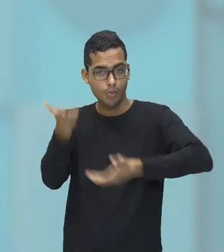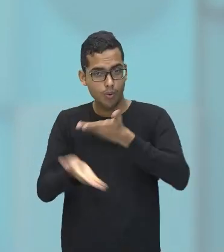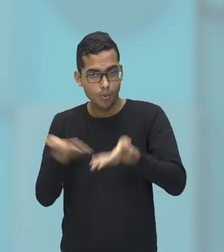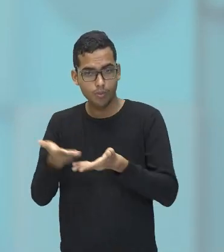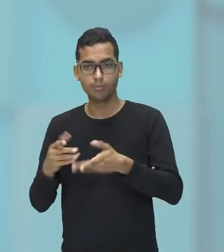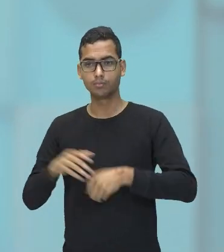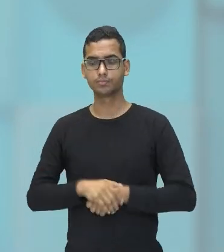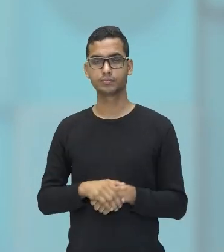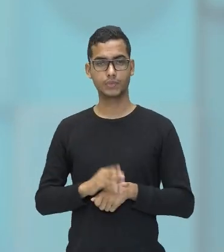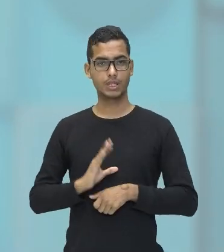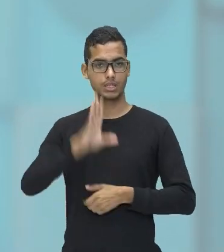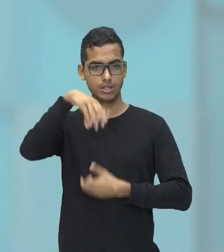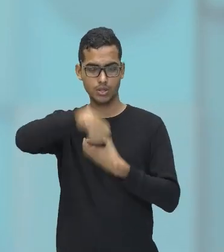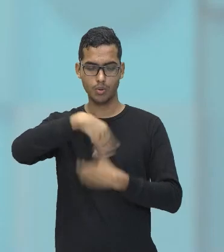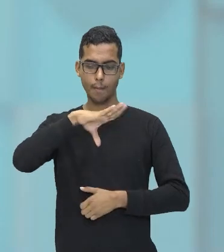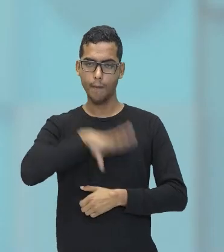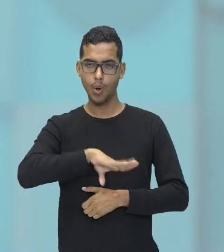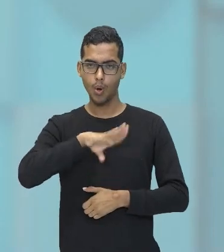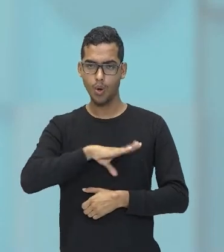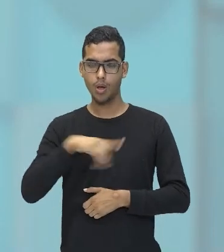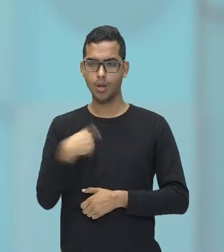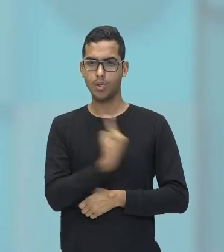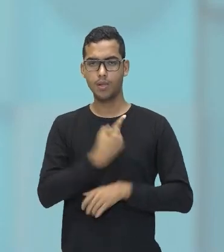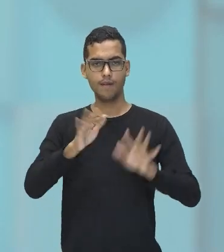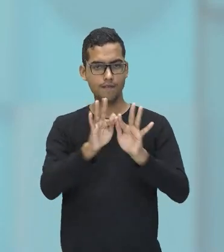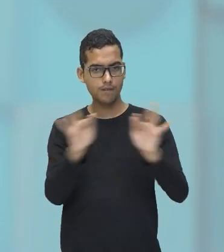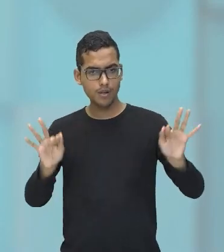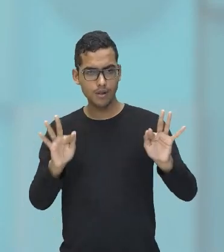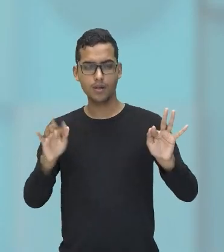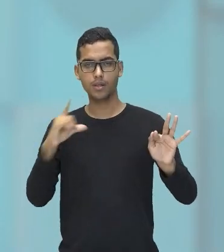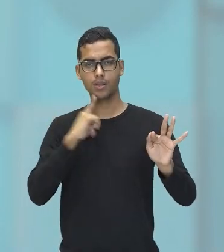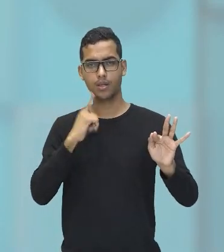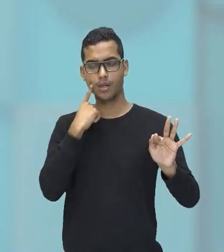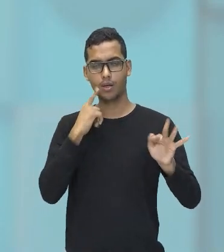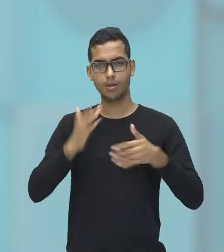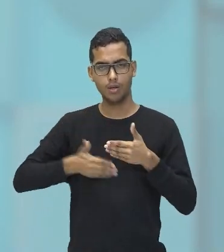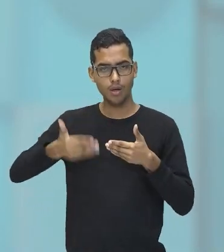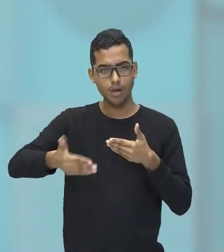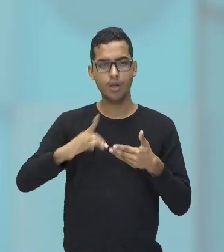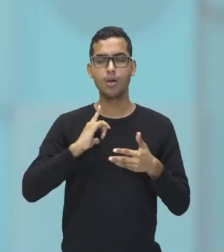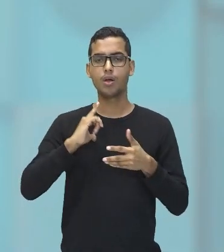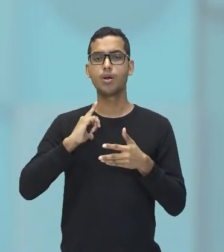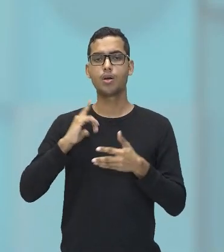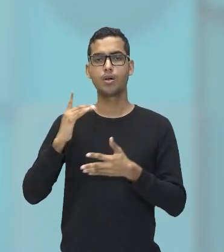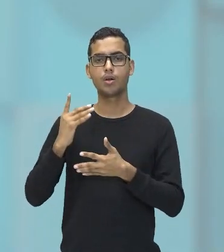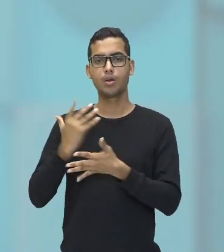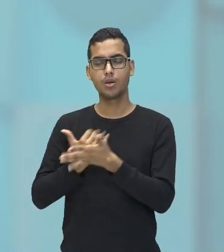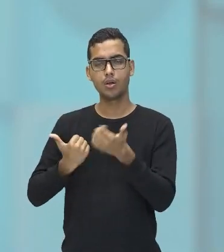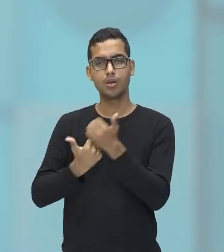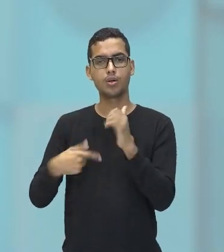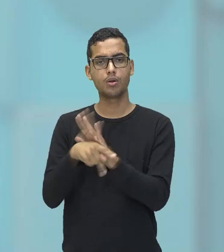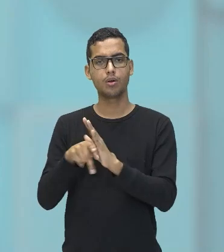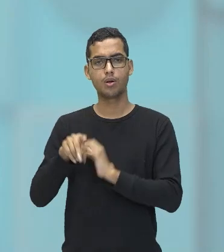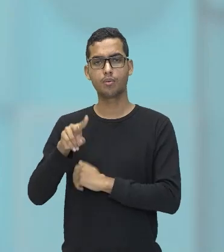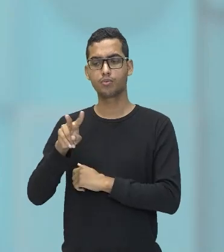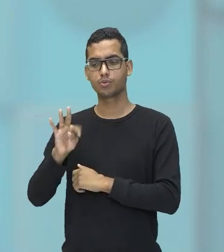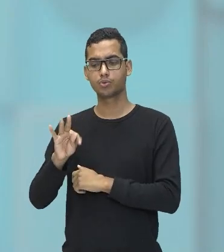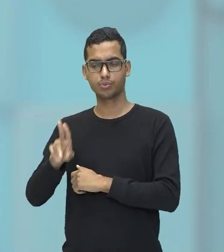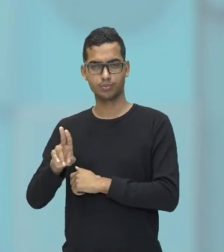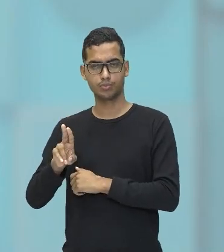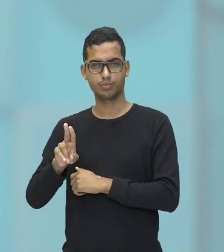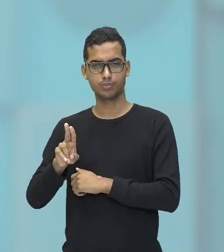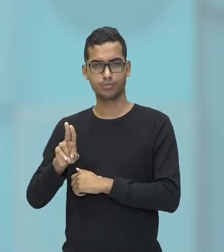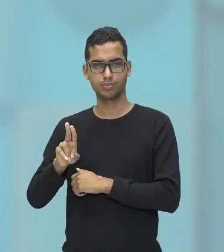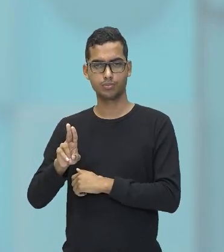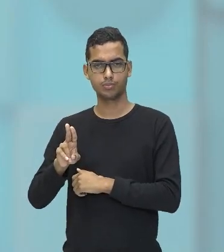nossa fala da língua portuguesa ele tem ocupado paulatinamente o lugar do pronome tu, não é? Então vamos à nossa